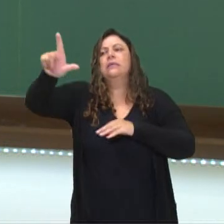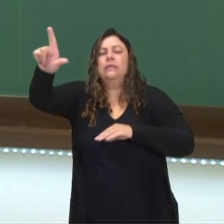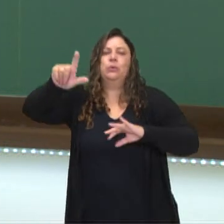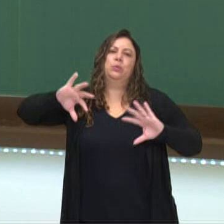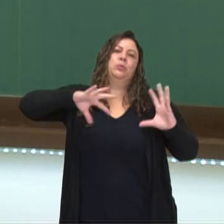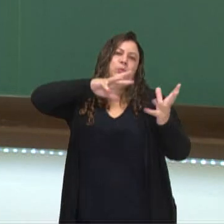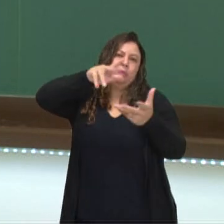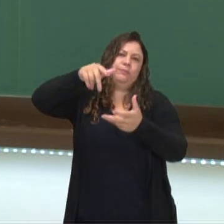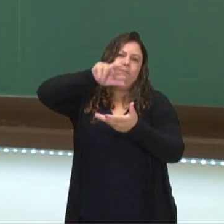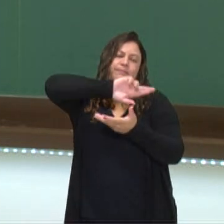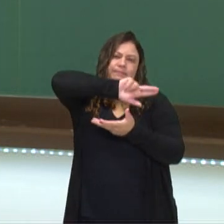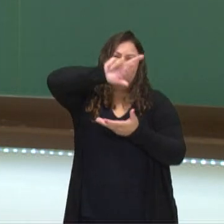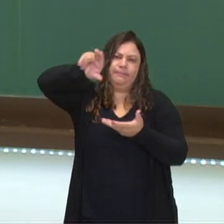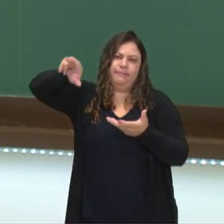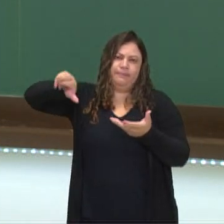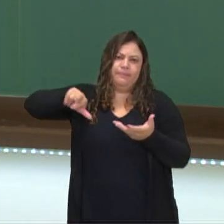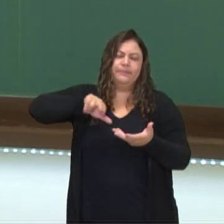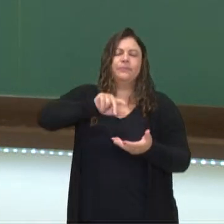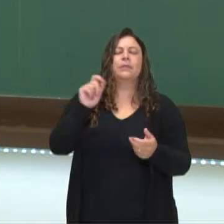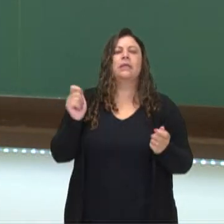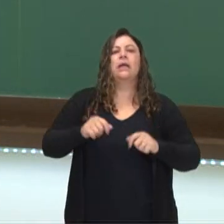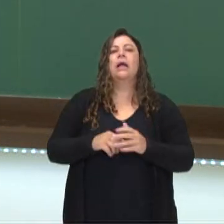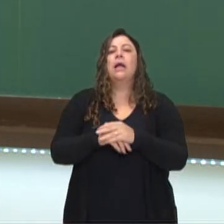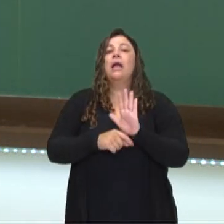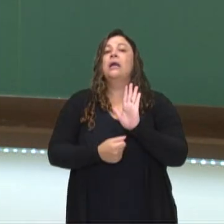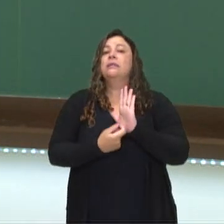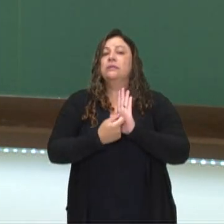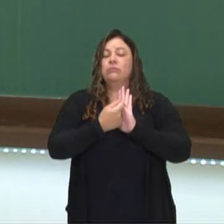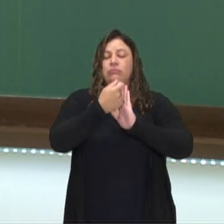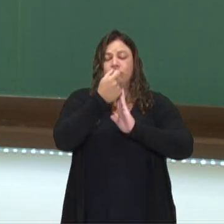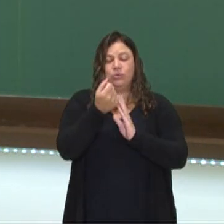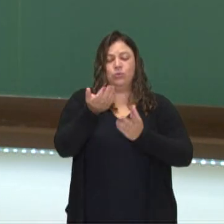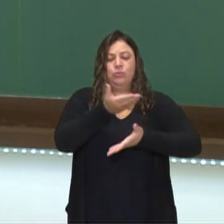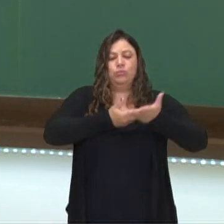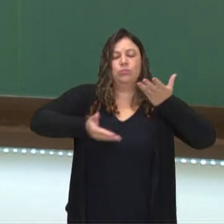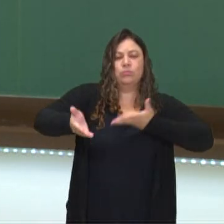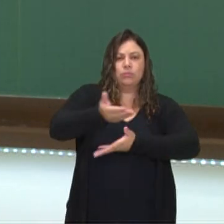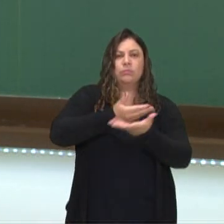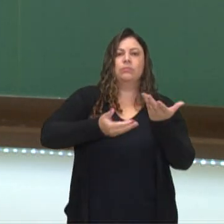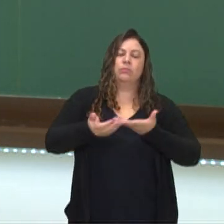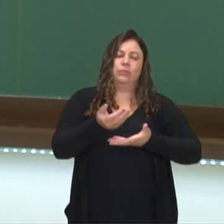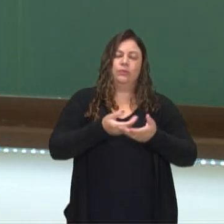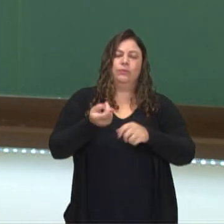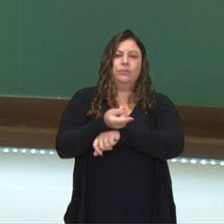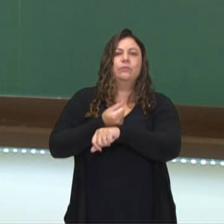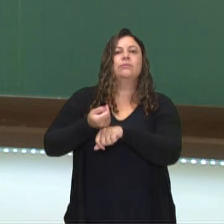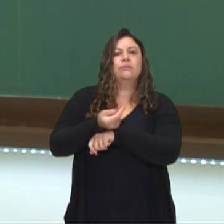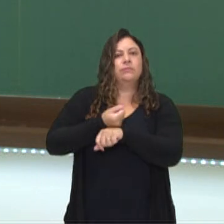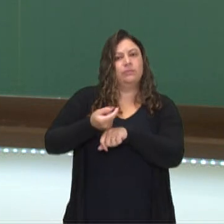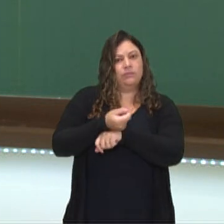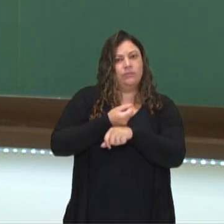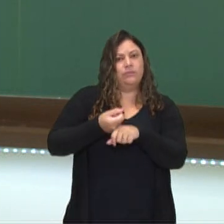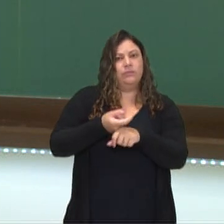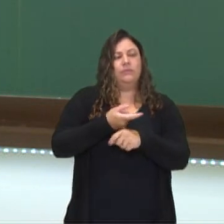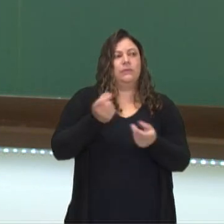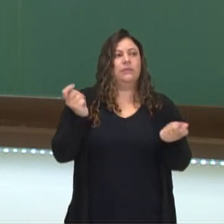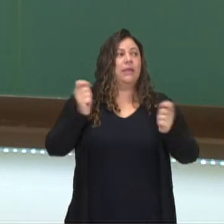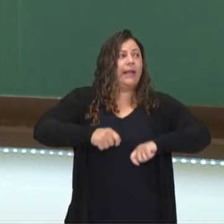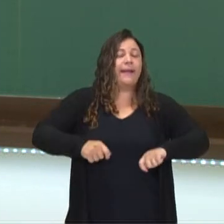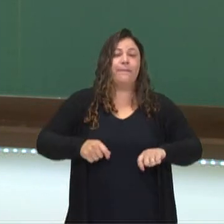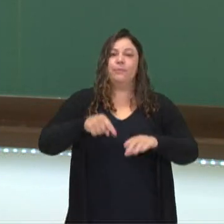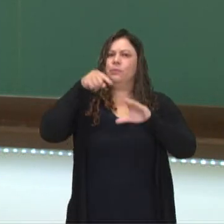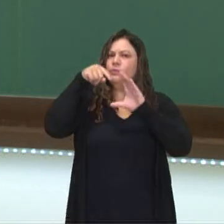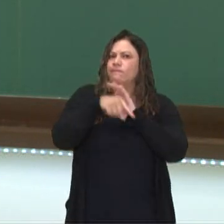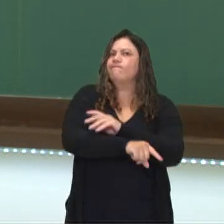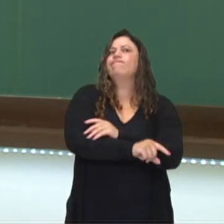do planeta. Então, a Bolsa de Valores, os fluxos de capitais, eles são muito dinâmicos, eles ocorrem de forma muito